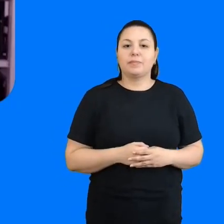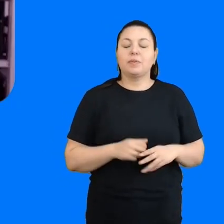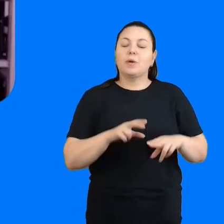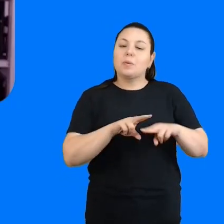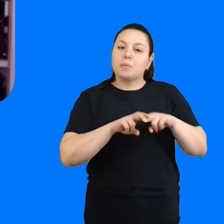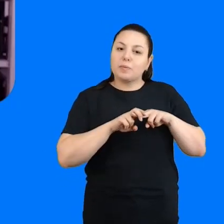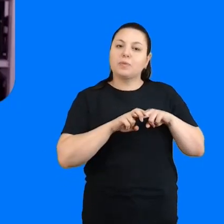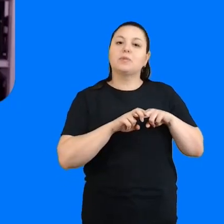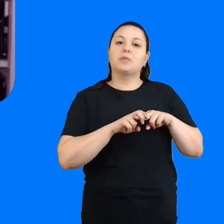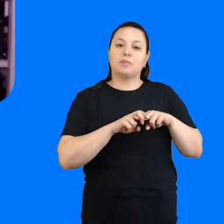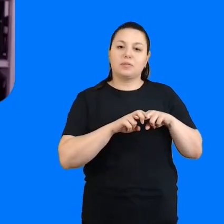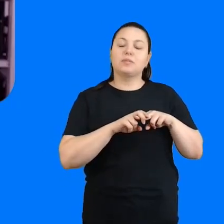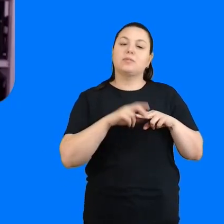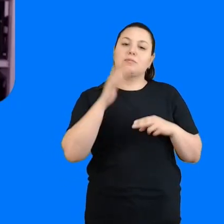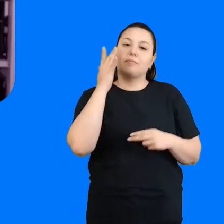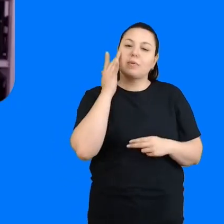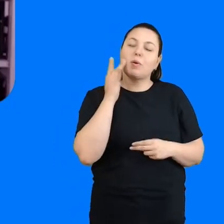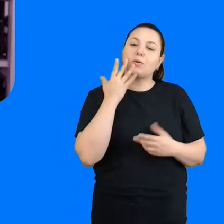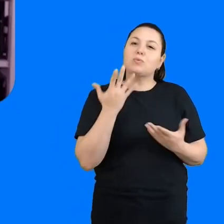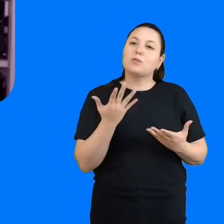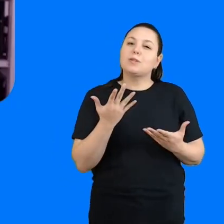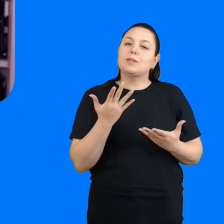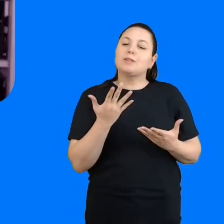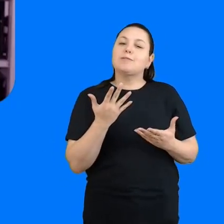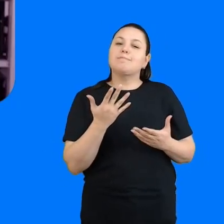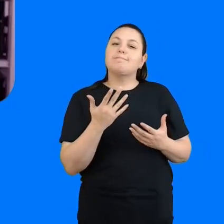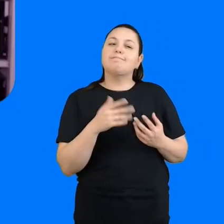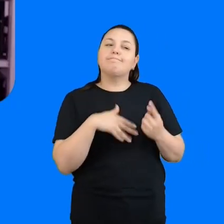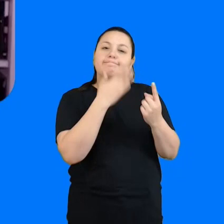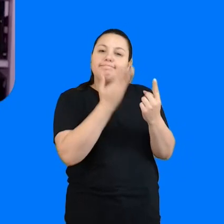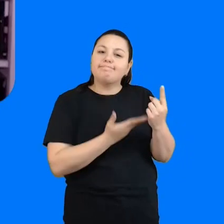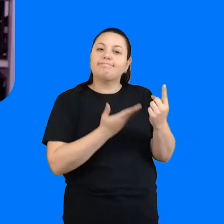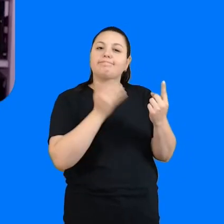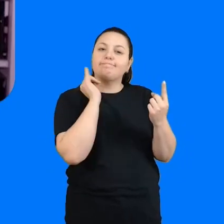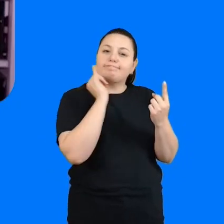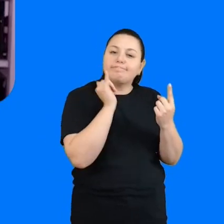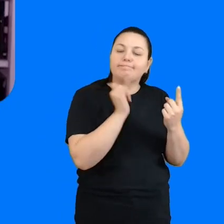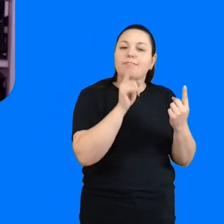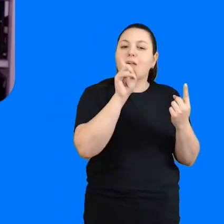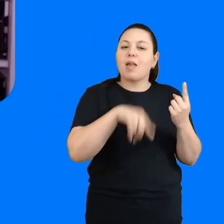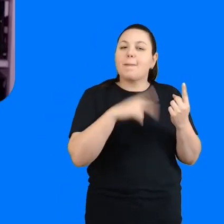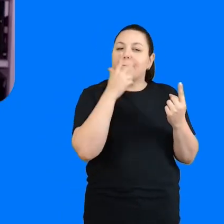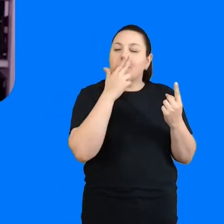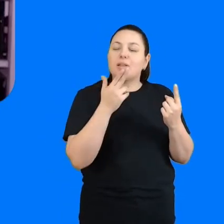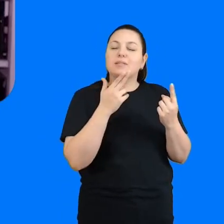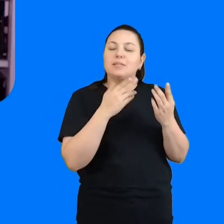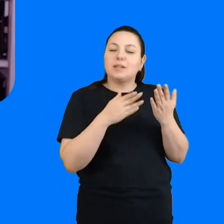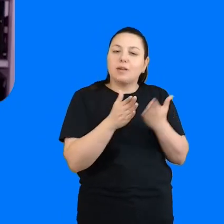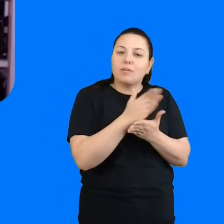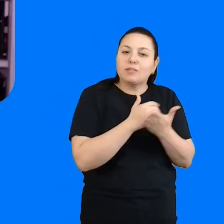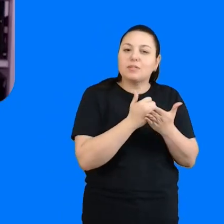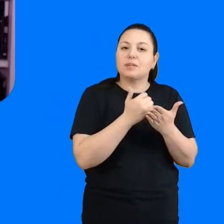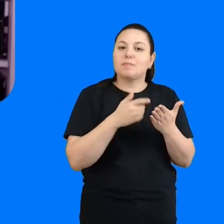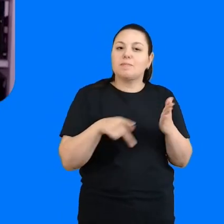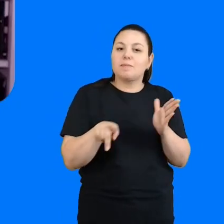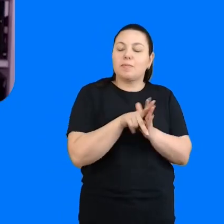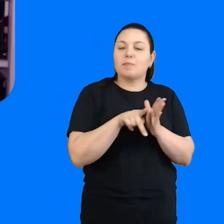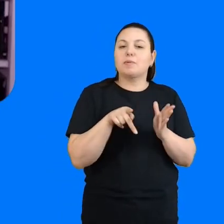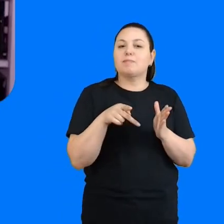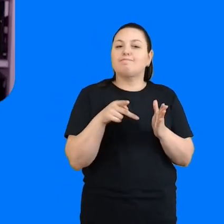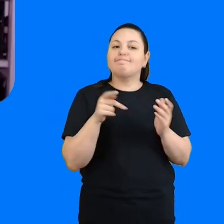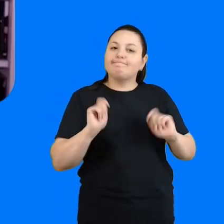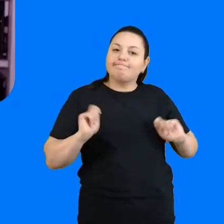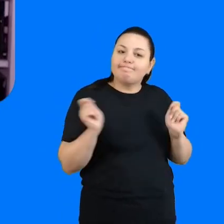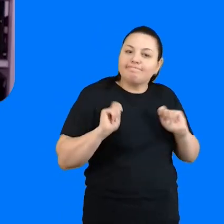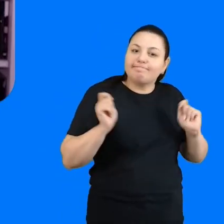um storyteller é um designer de esperanças, é um designer de possibilidades, né? É um